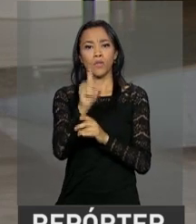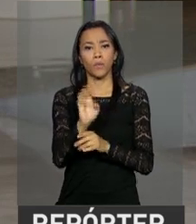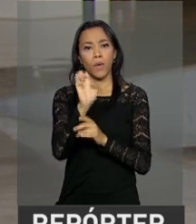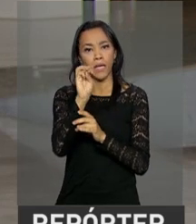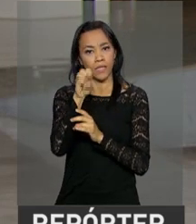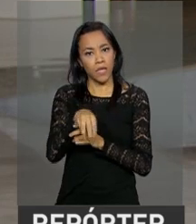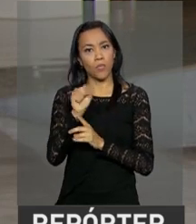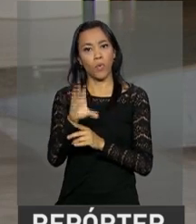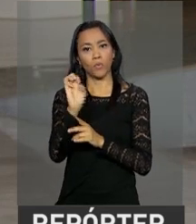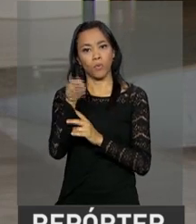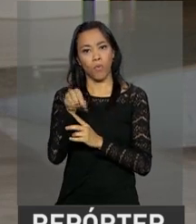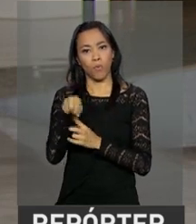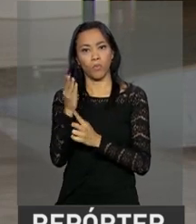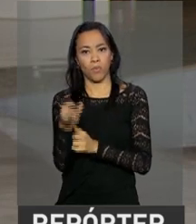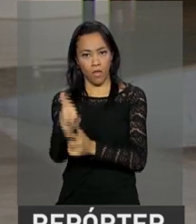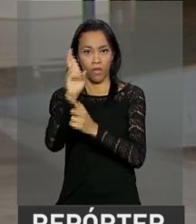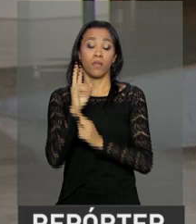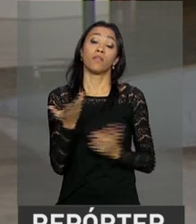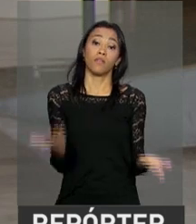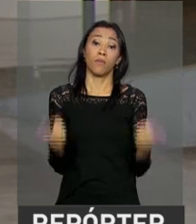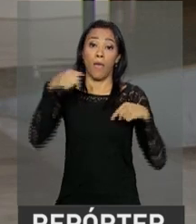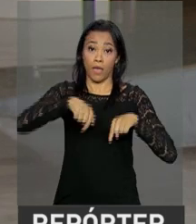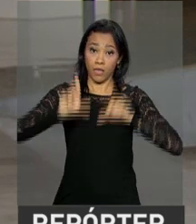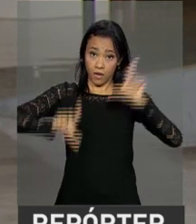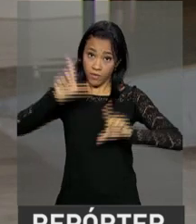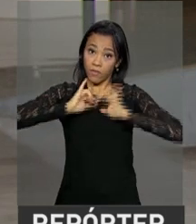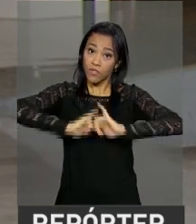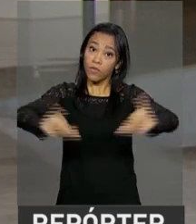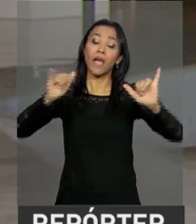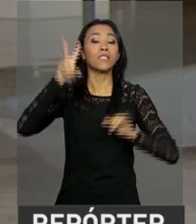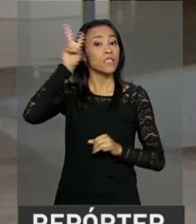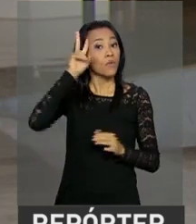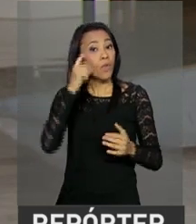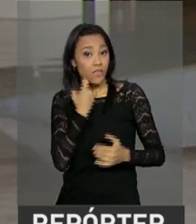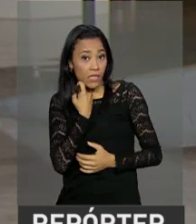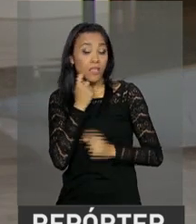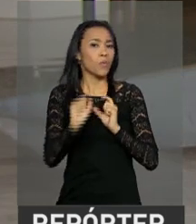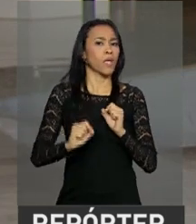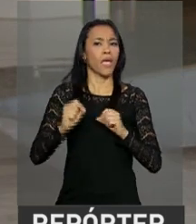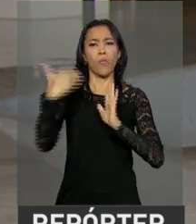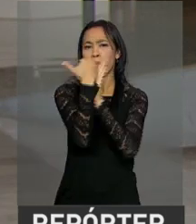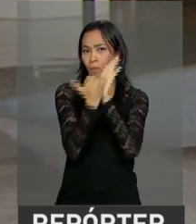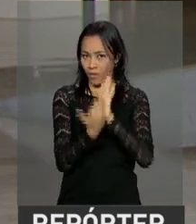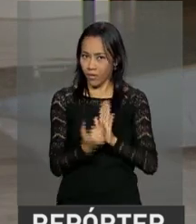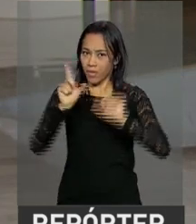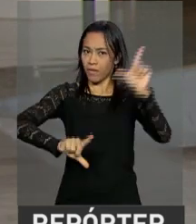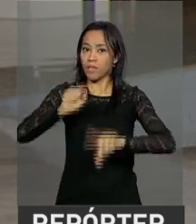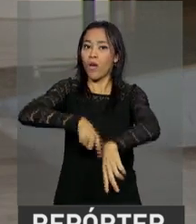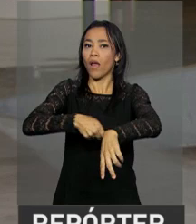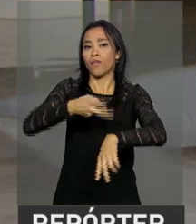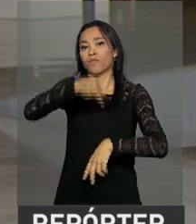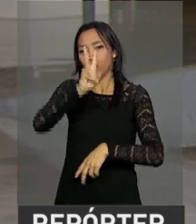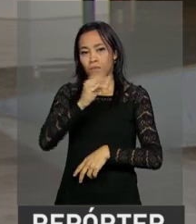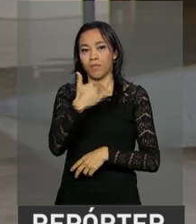horadoenem.mec.gov.br. E lembrando também, Renata, que a TV NBR transmite de segunda a sexta-feira o programa Hora do Enem, às